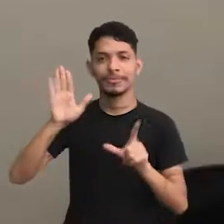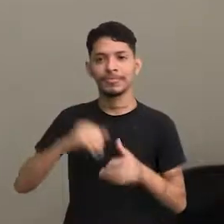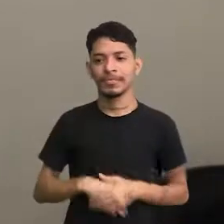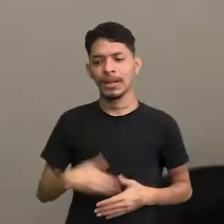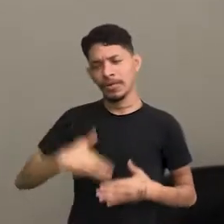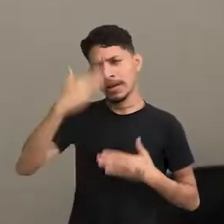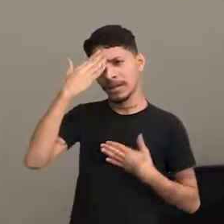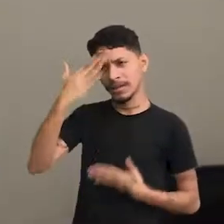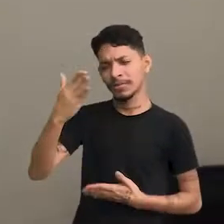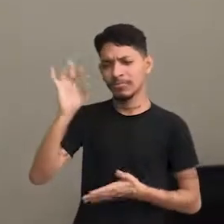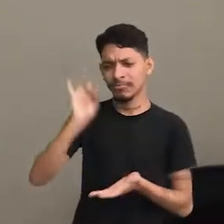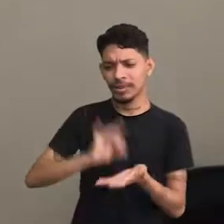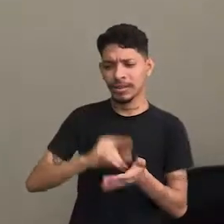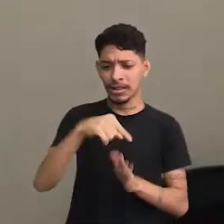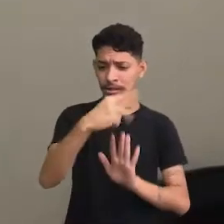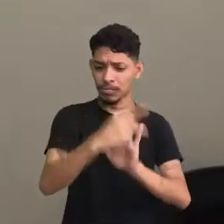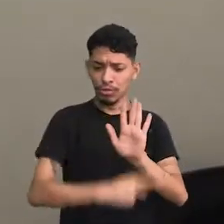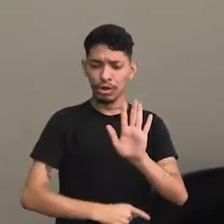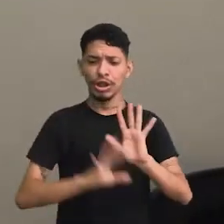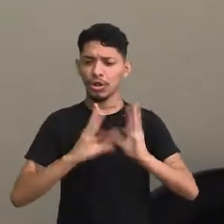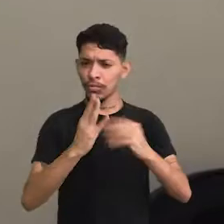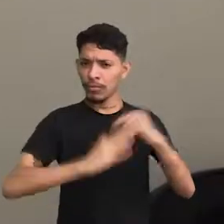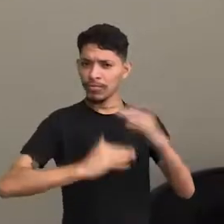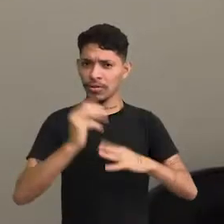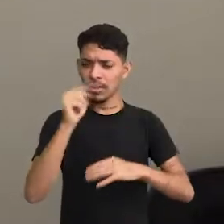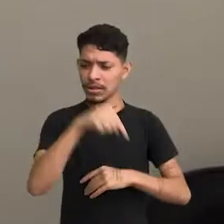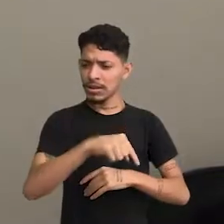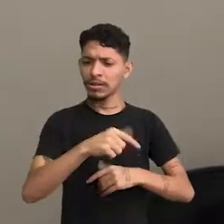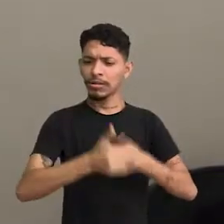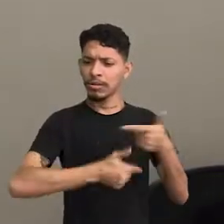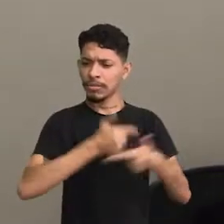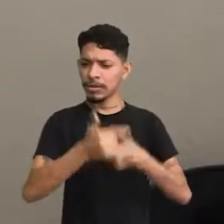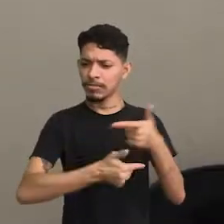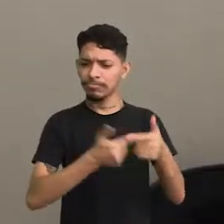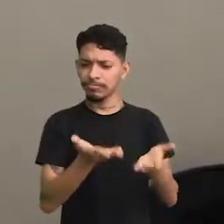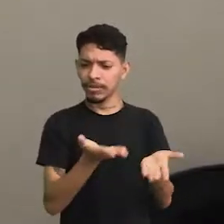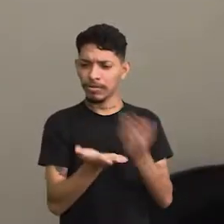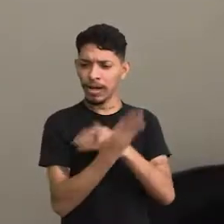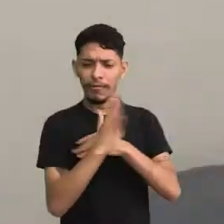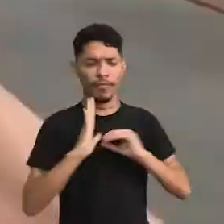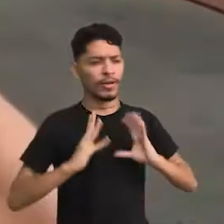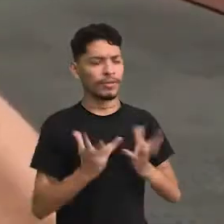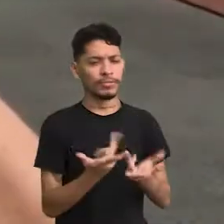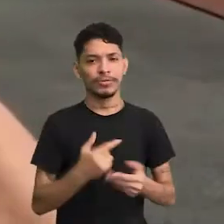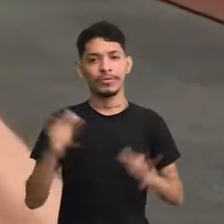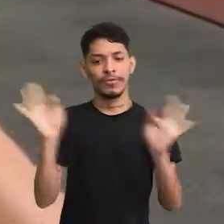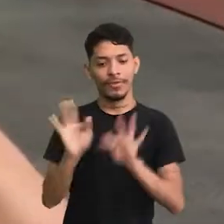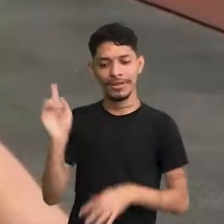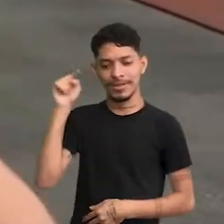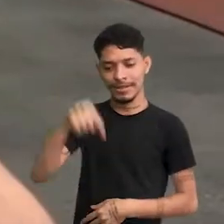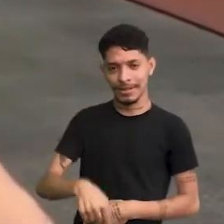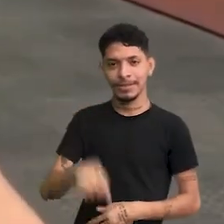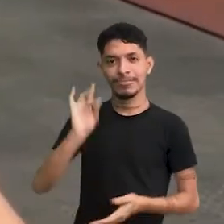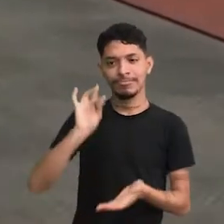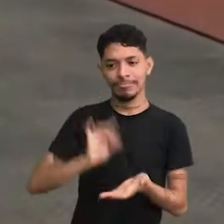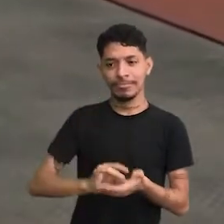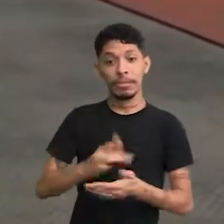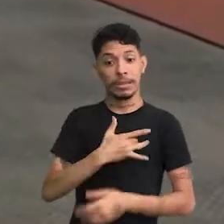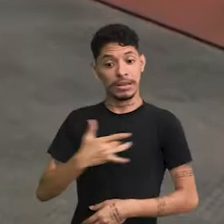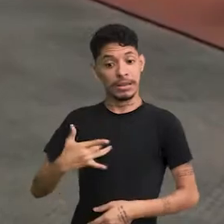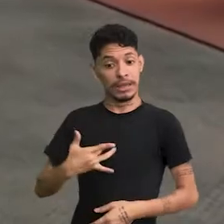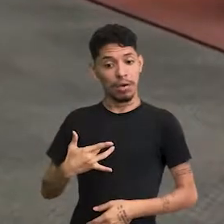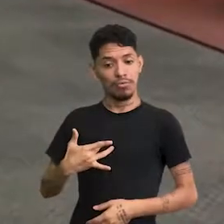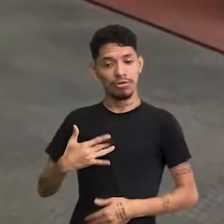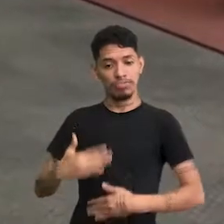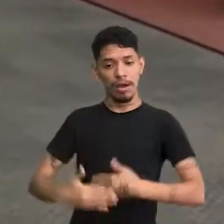Eu agradeço muito a esse projeto e a todos os profissionais daqui. O tratamento que eu recebi aqui foi maravilhoso. Estou muito feliz por estar aqui, porque eu estou vendo a